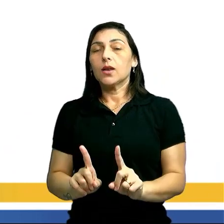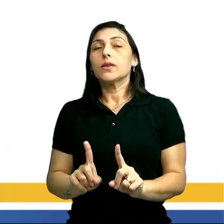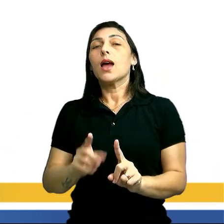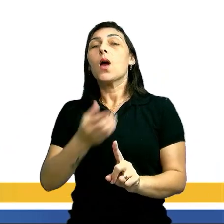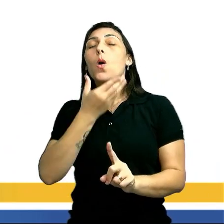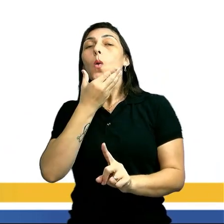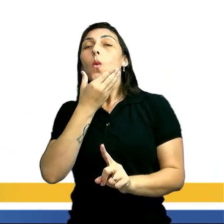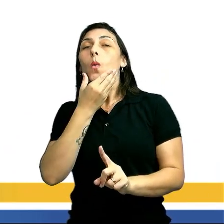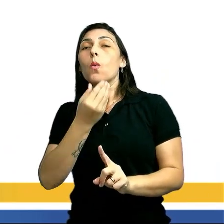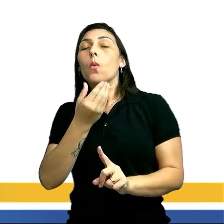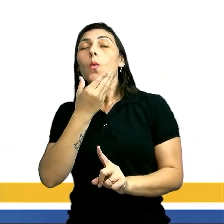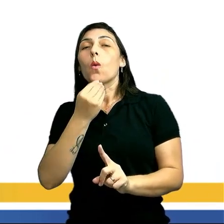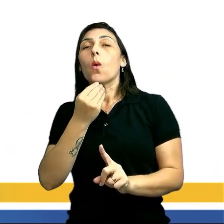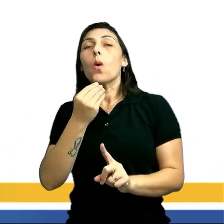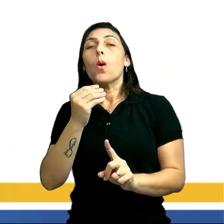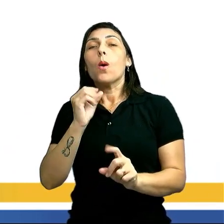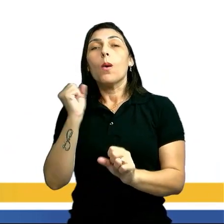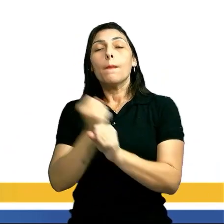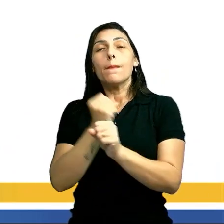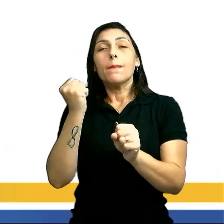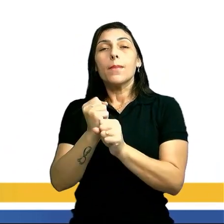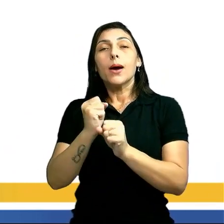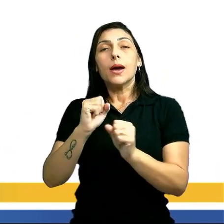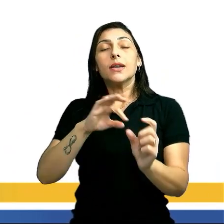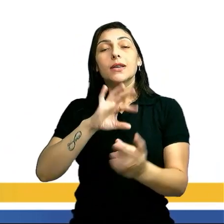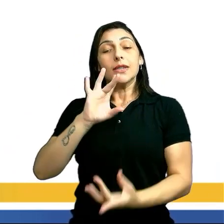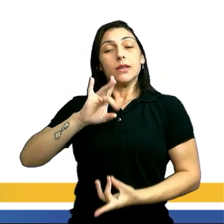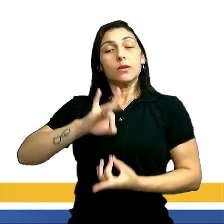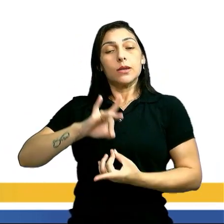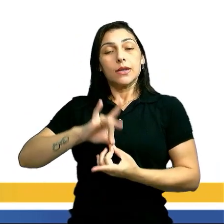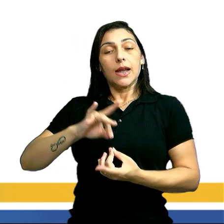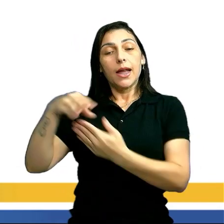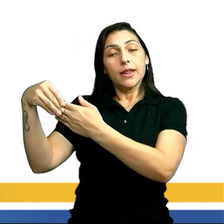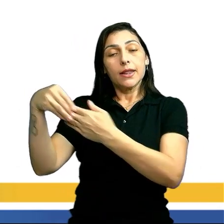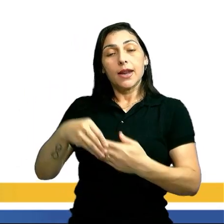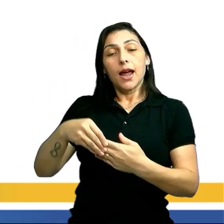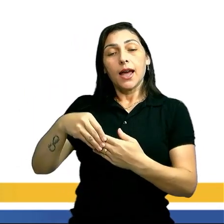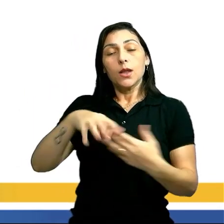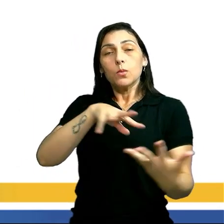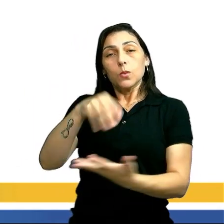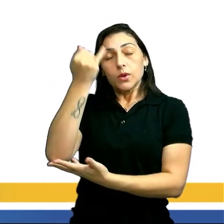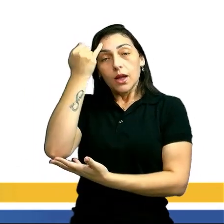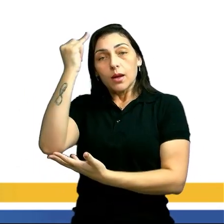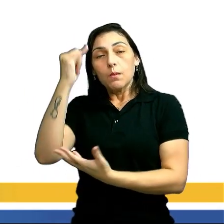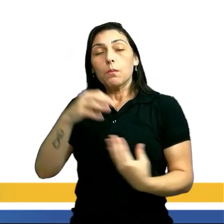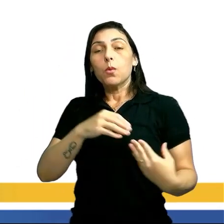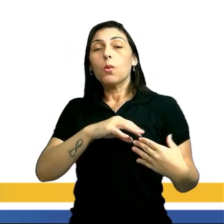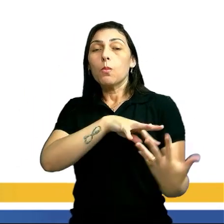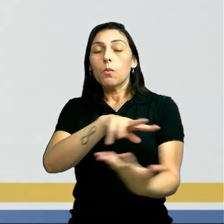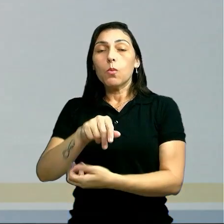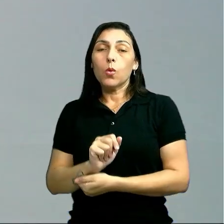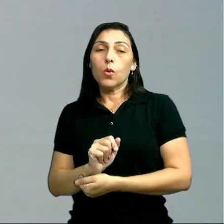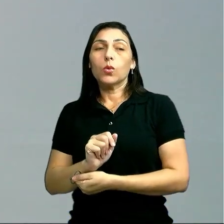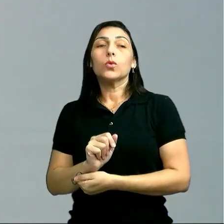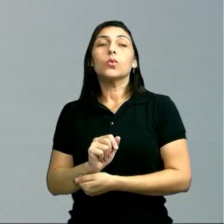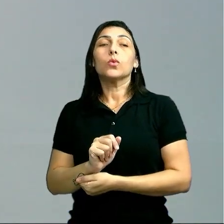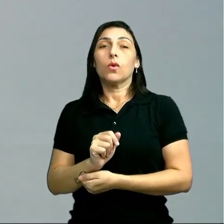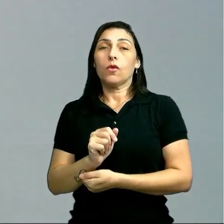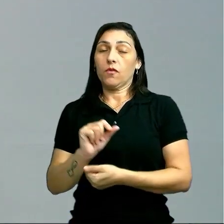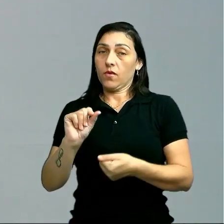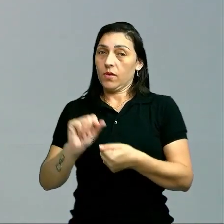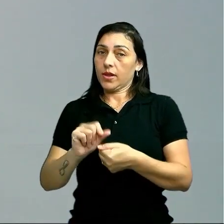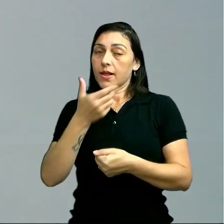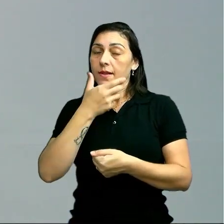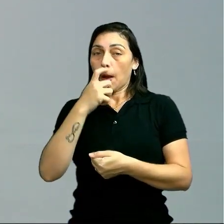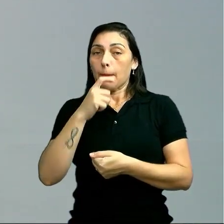operário espiritual que traz a coisa do mundo das ideias para o mundo dos sentidos. Aliás, quando o teu pai e a tua mãe geraram o teu